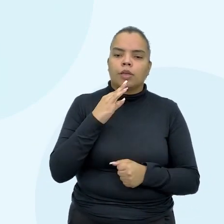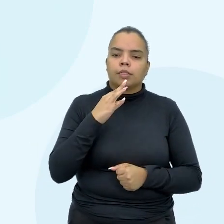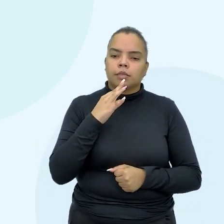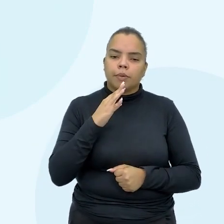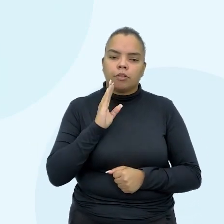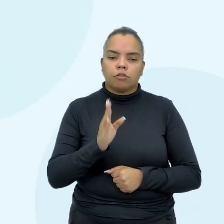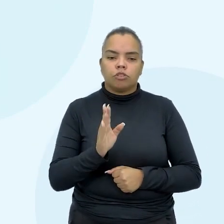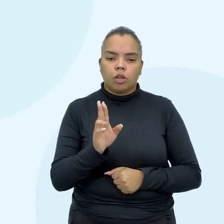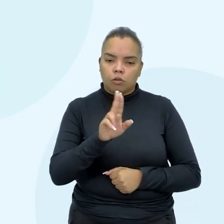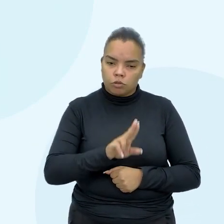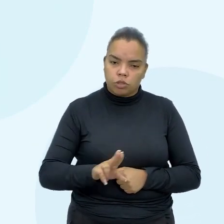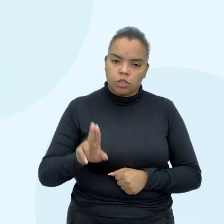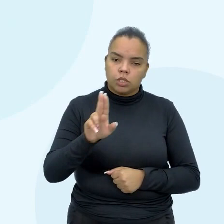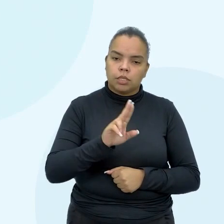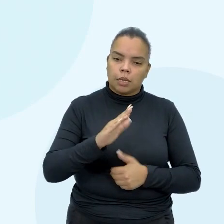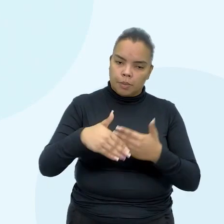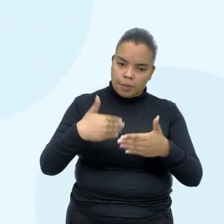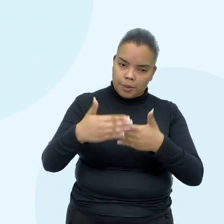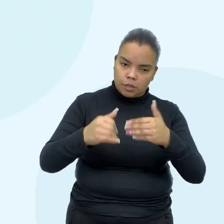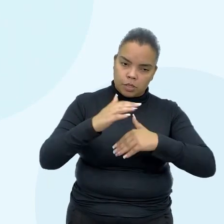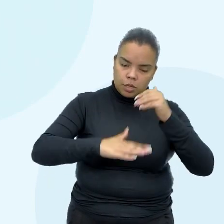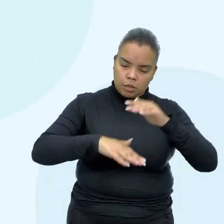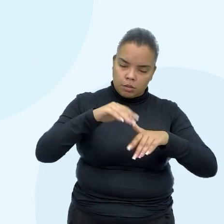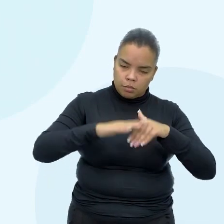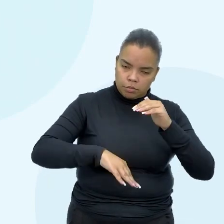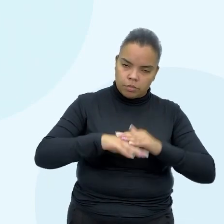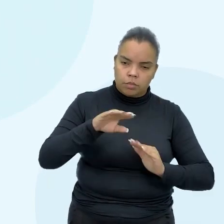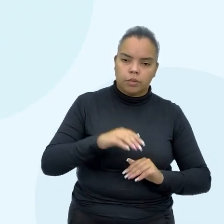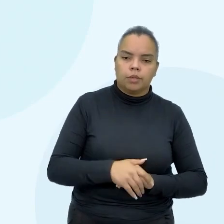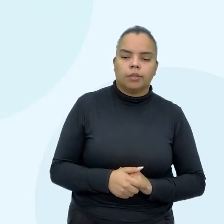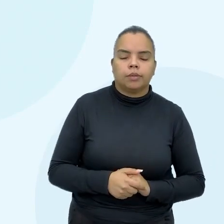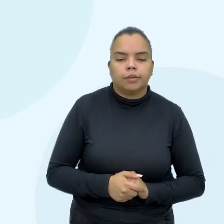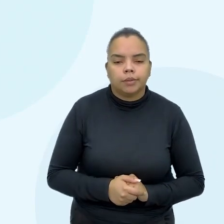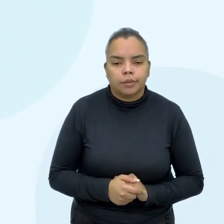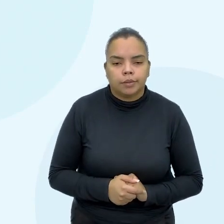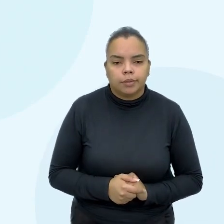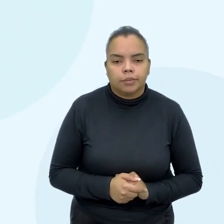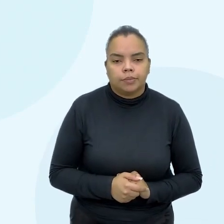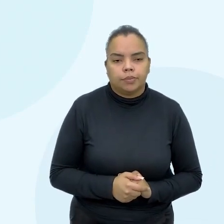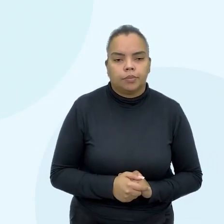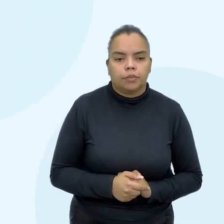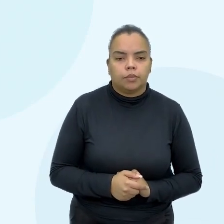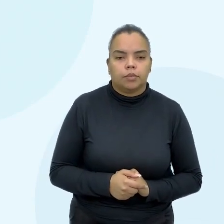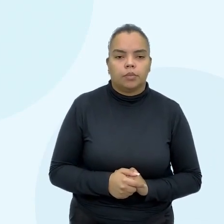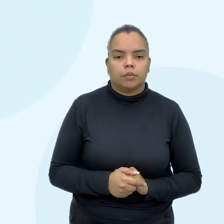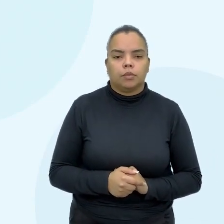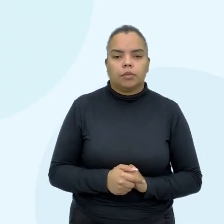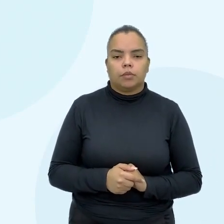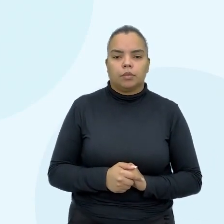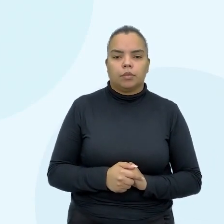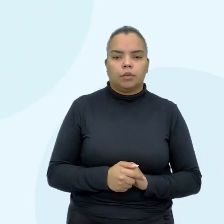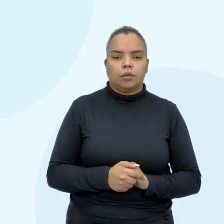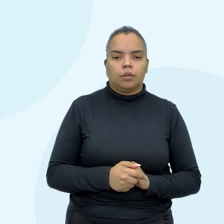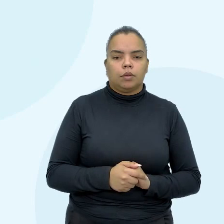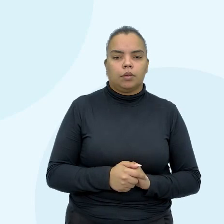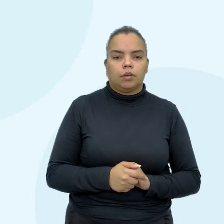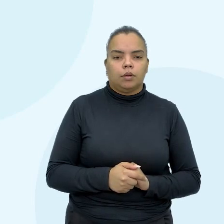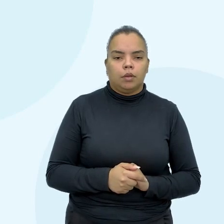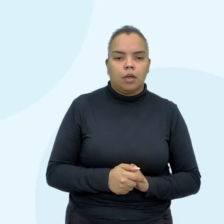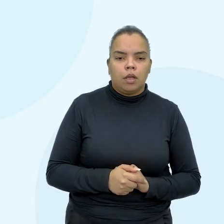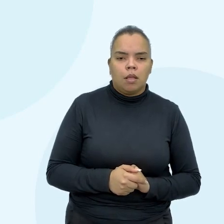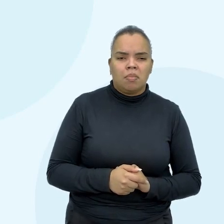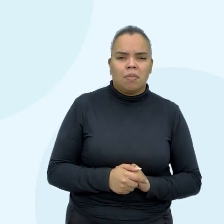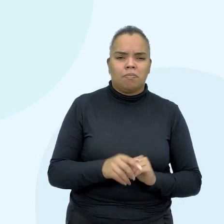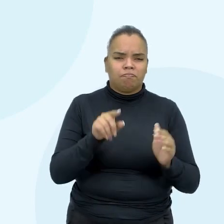conhecimentos utilizados como meios para desenvolver as habilidades consideradas. E no próximo, a gente vai falar um pouquinho, no 4,